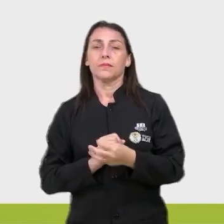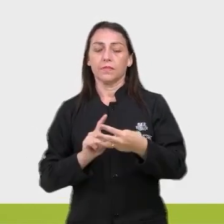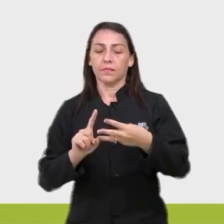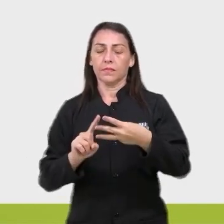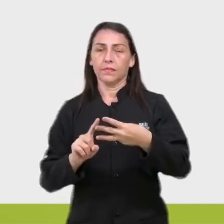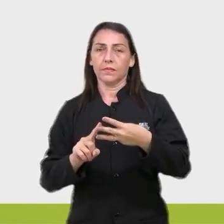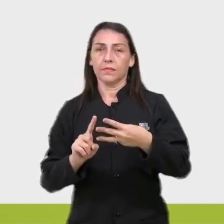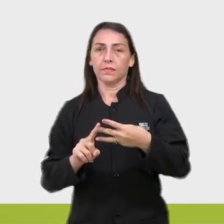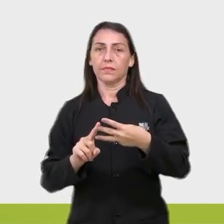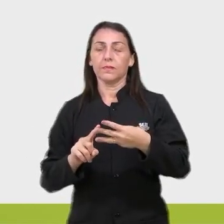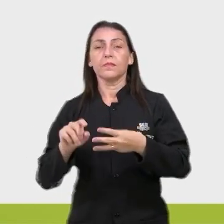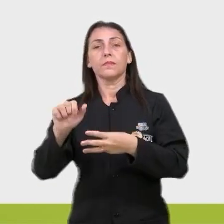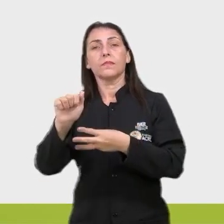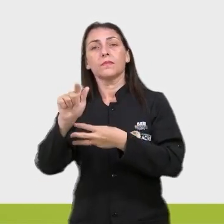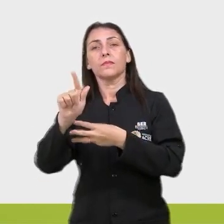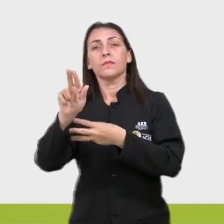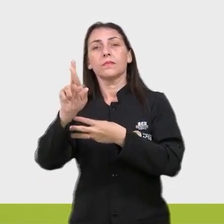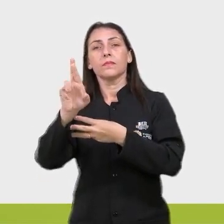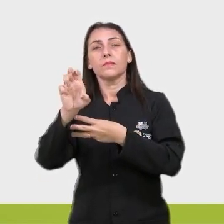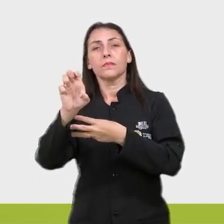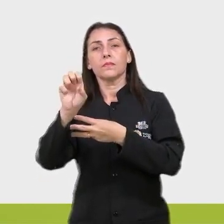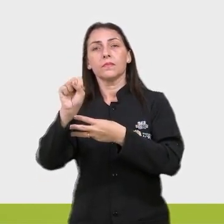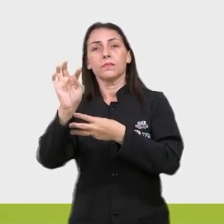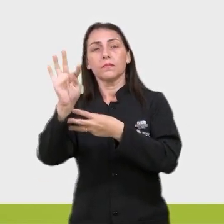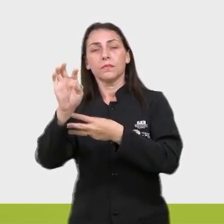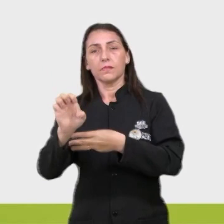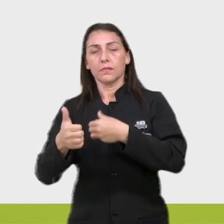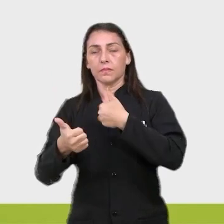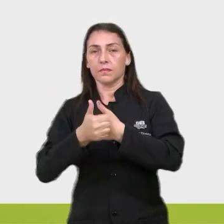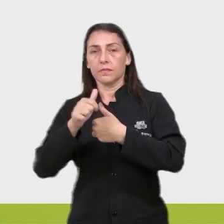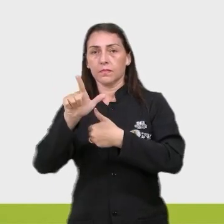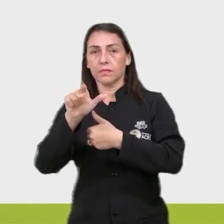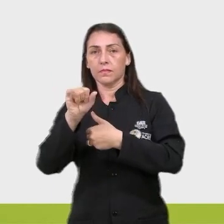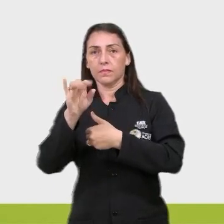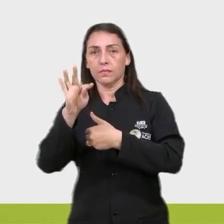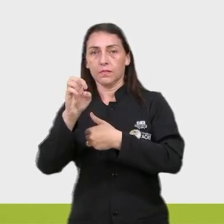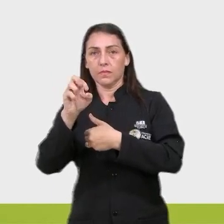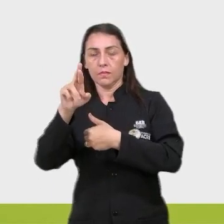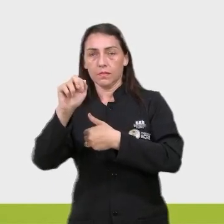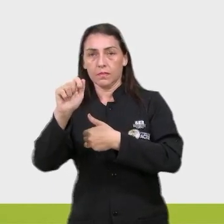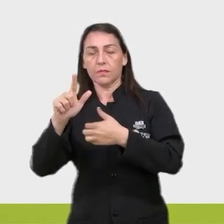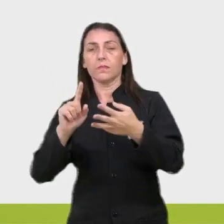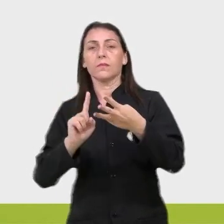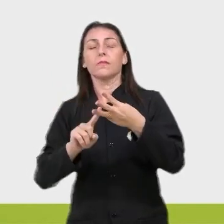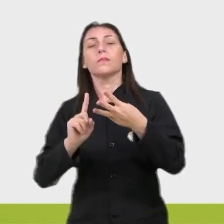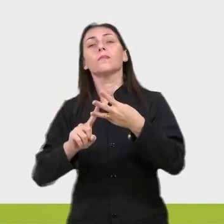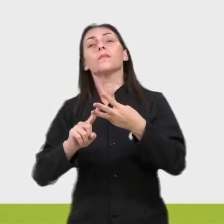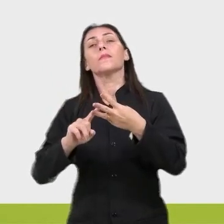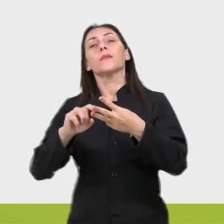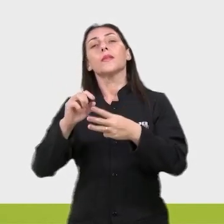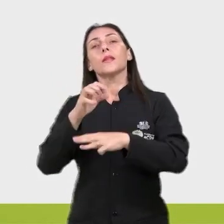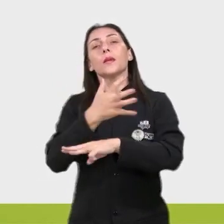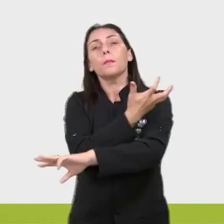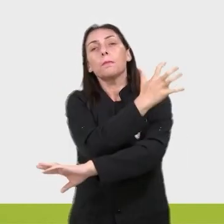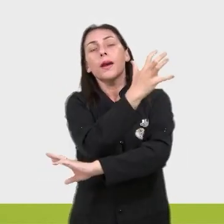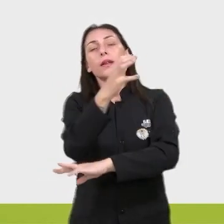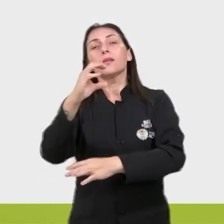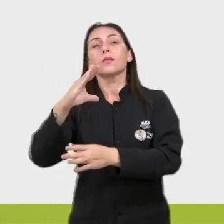Nós temos também o Agreste, que é lá ali próximo ao litoral, e nós temos a Mata dos Cocais.